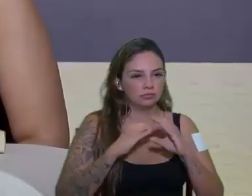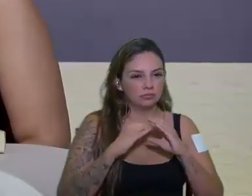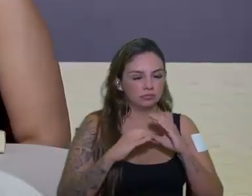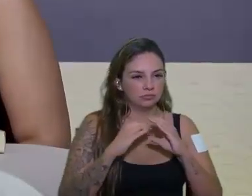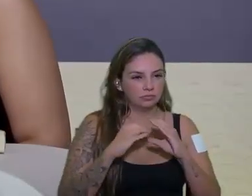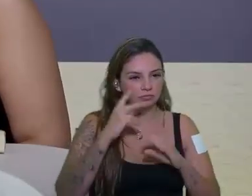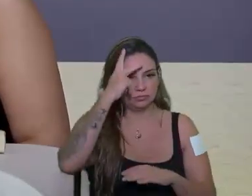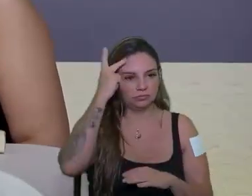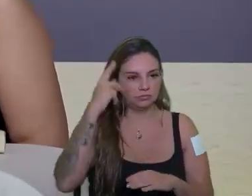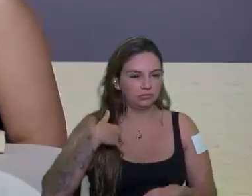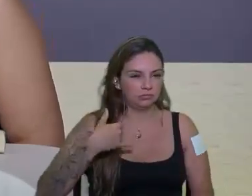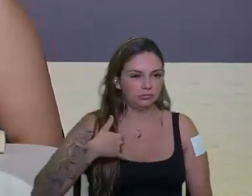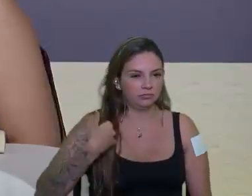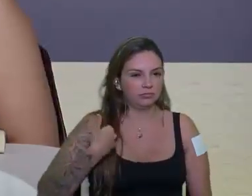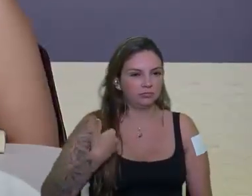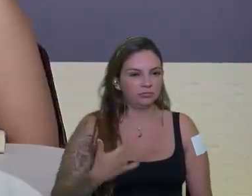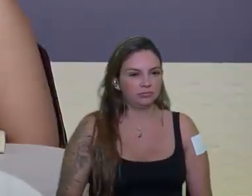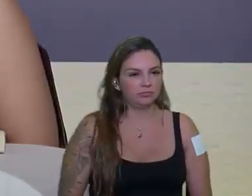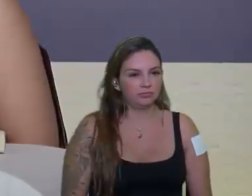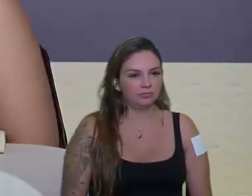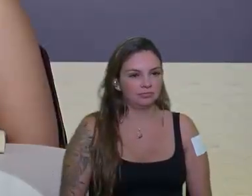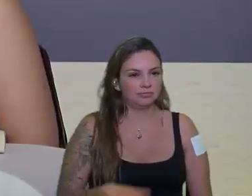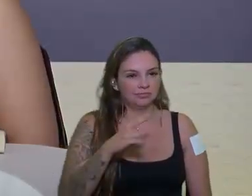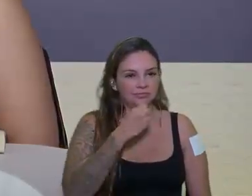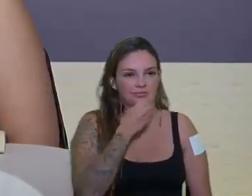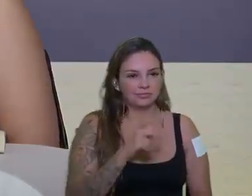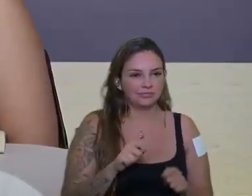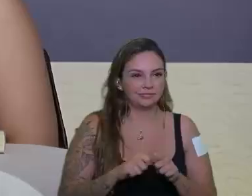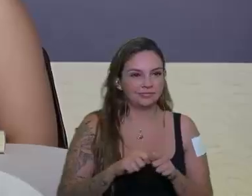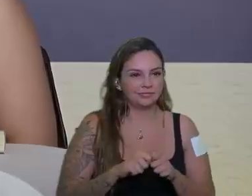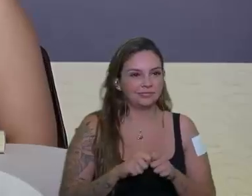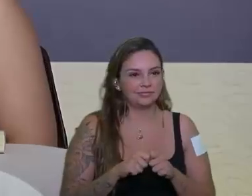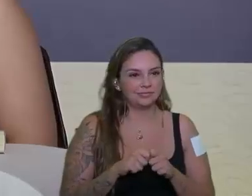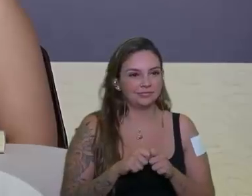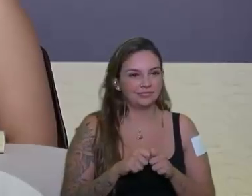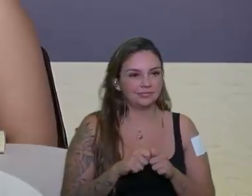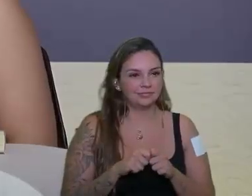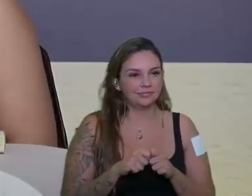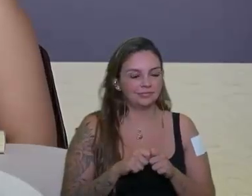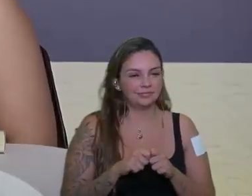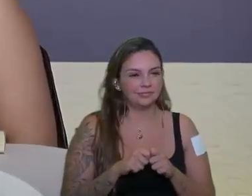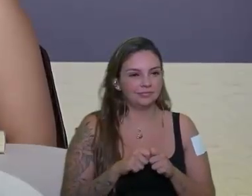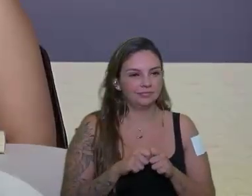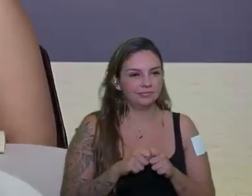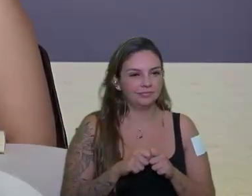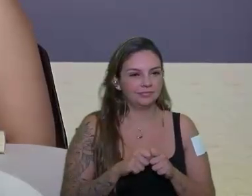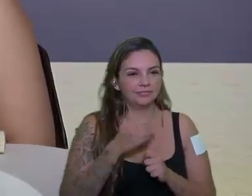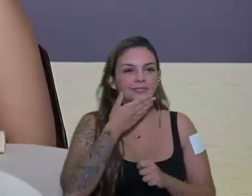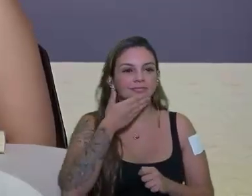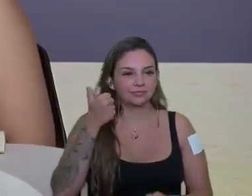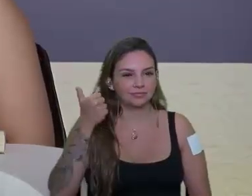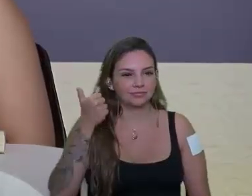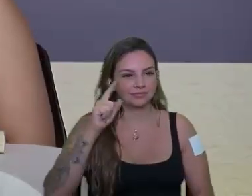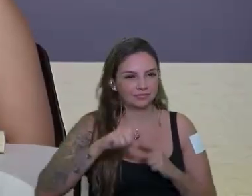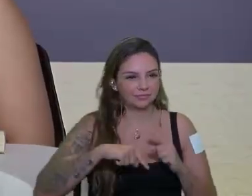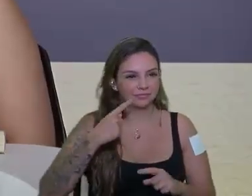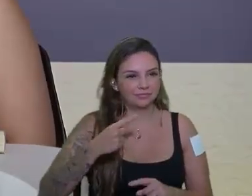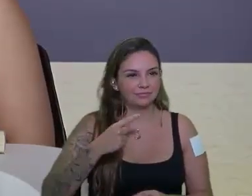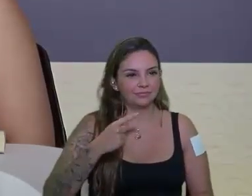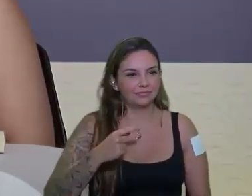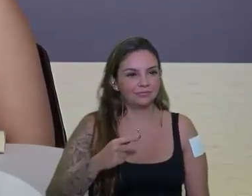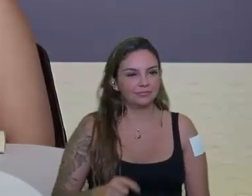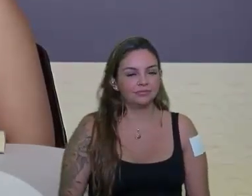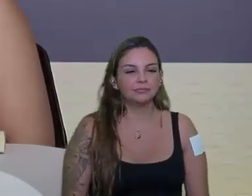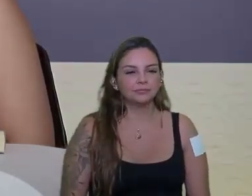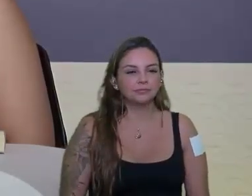tempos ela é filmada e está cheia. No canto inferior direito do vídeo em questão estão os intérpretes de Libras, diferentes mulheres e homens que trajam